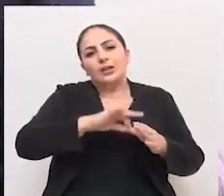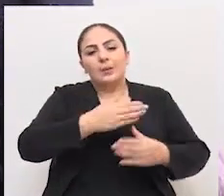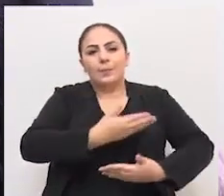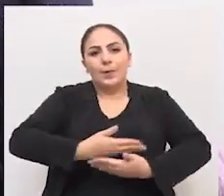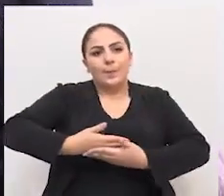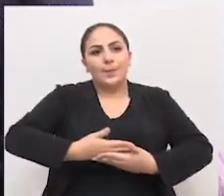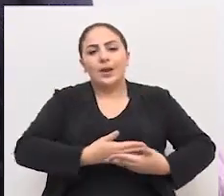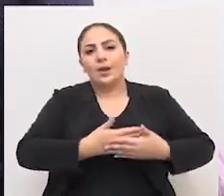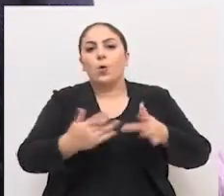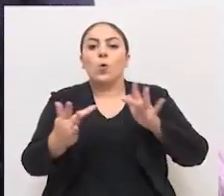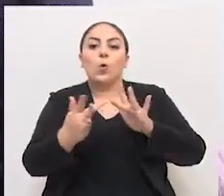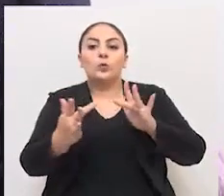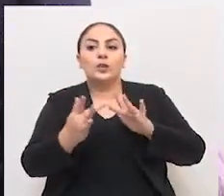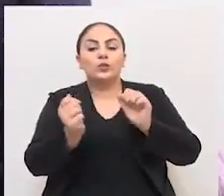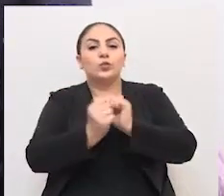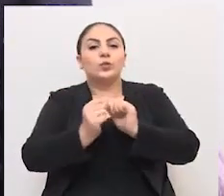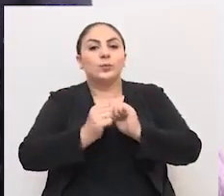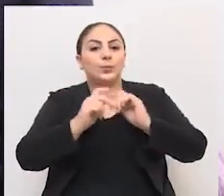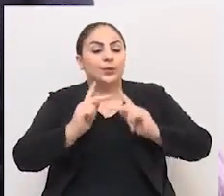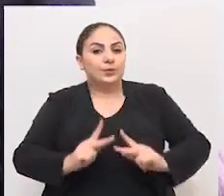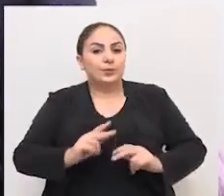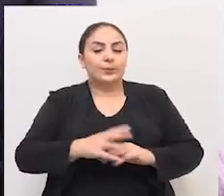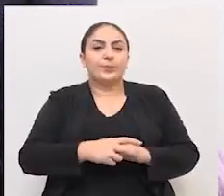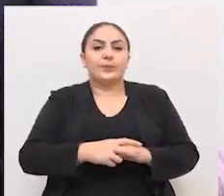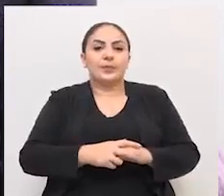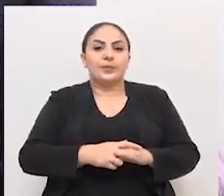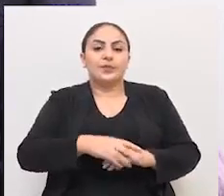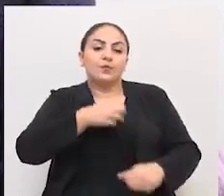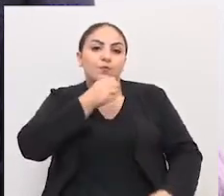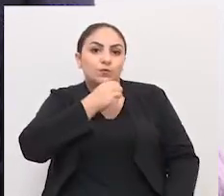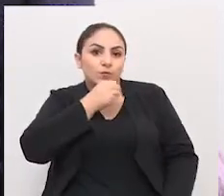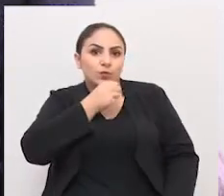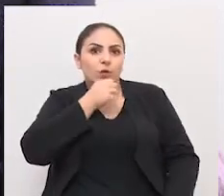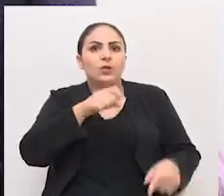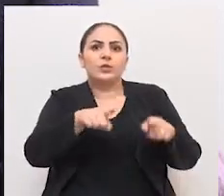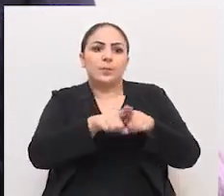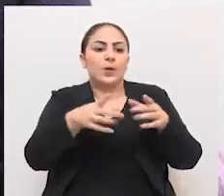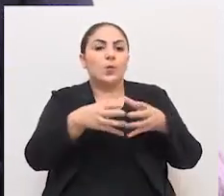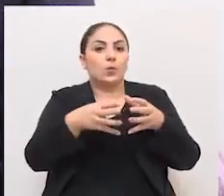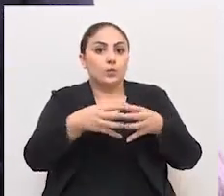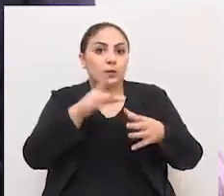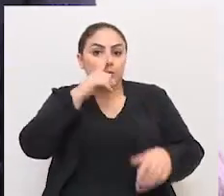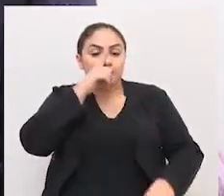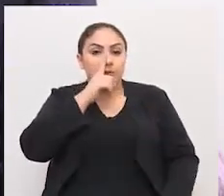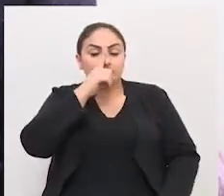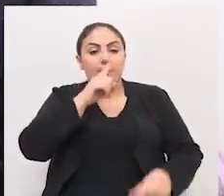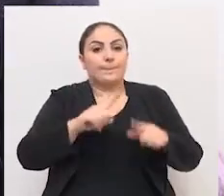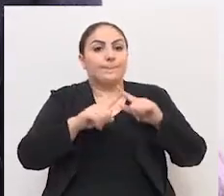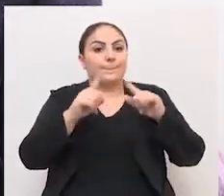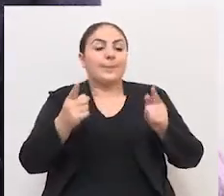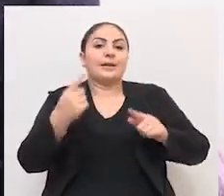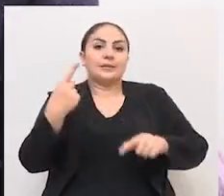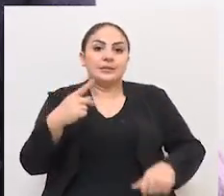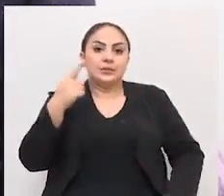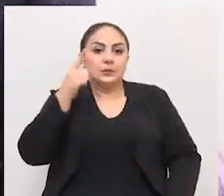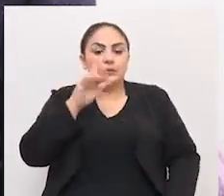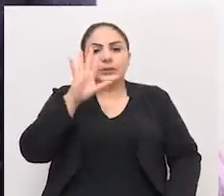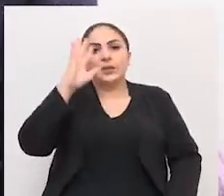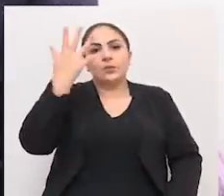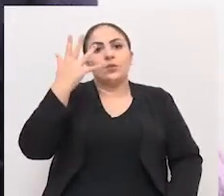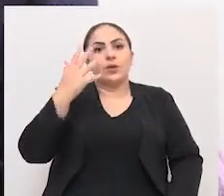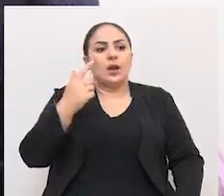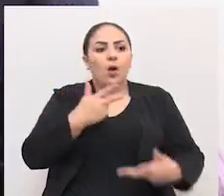com a questão da convivência com as pessoas, com as avós, que também são grupo de risco, mas isso vai